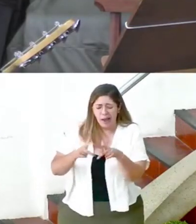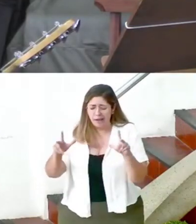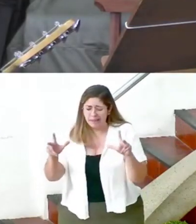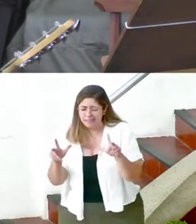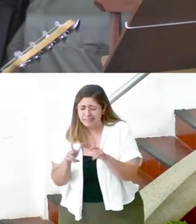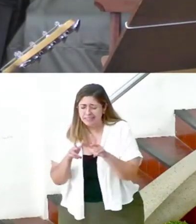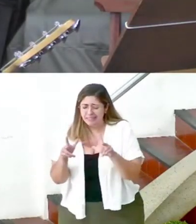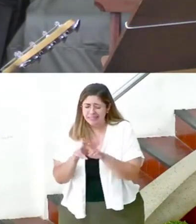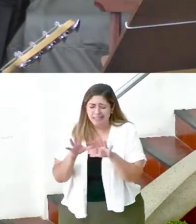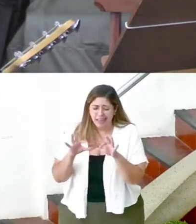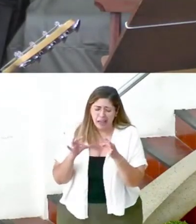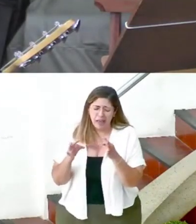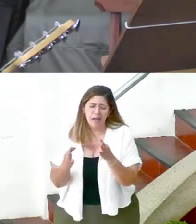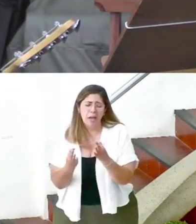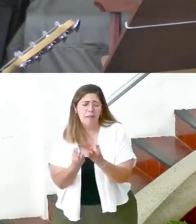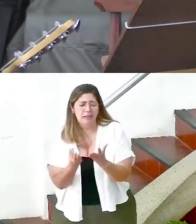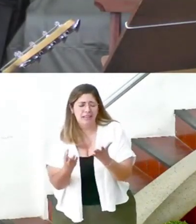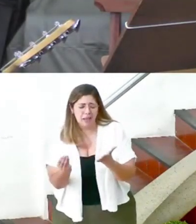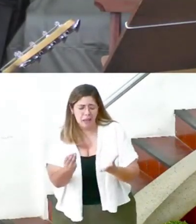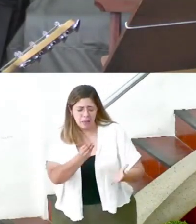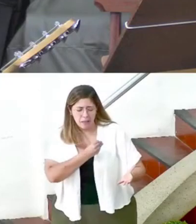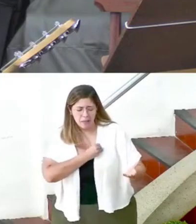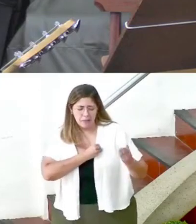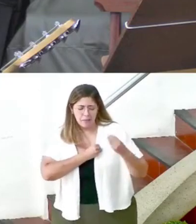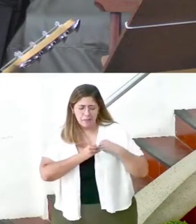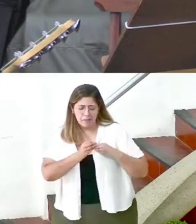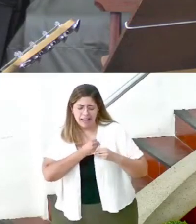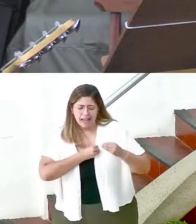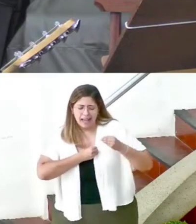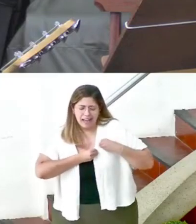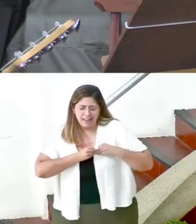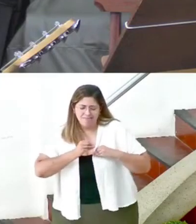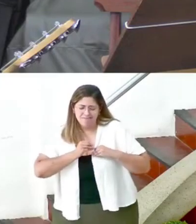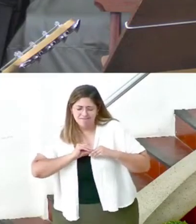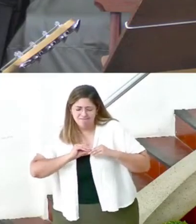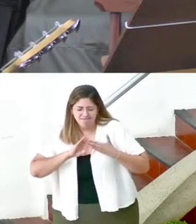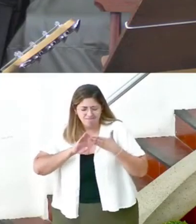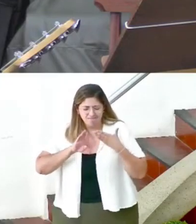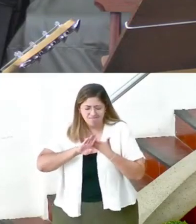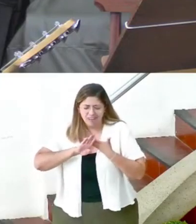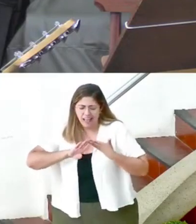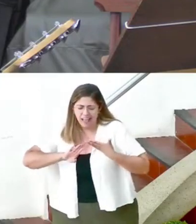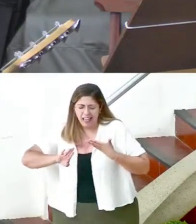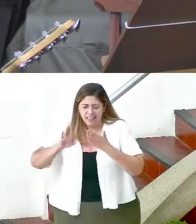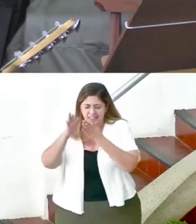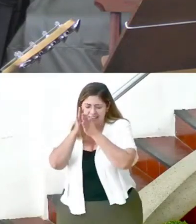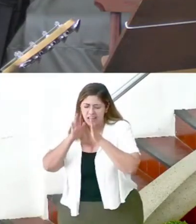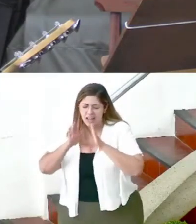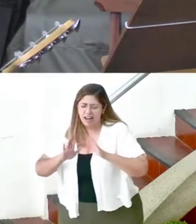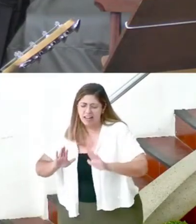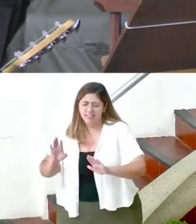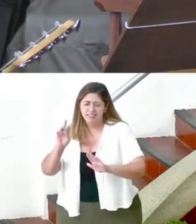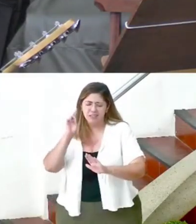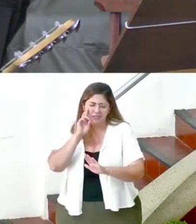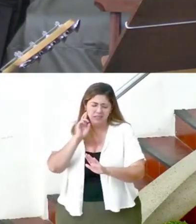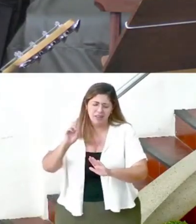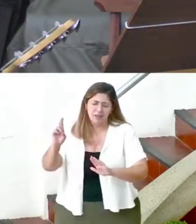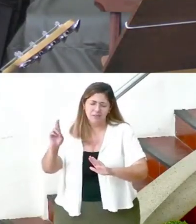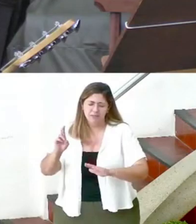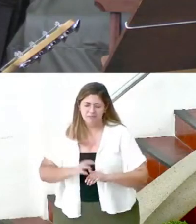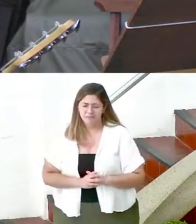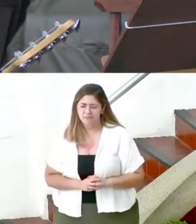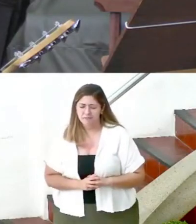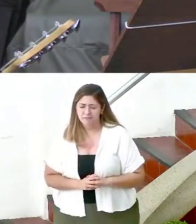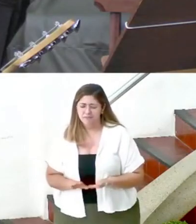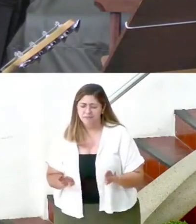das nossas casas. Senhor, o pecado tem afastado os nossos filhos da adoração. Senhor, olha como nós estamos. O pecado